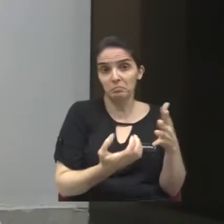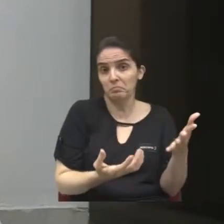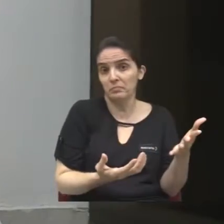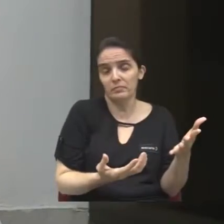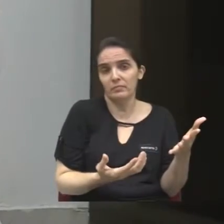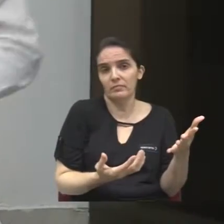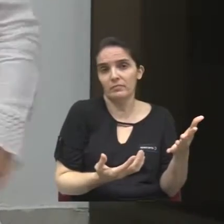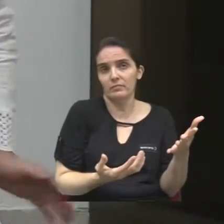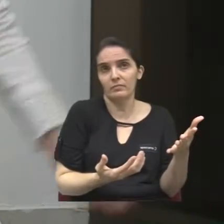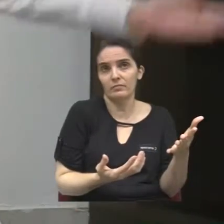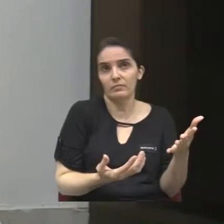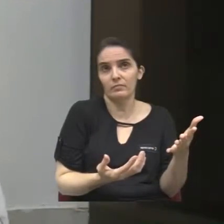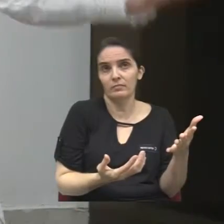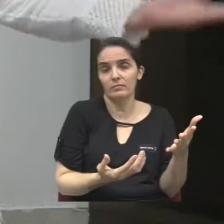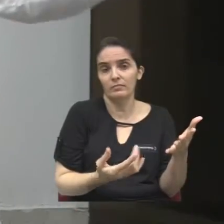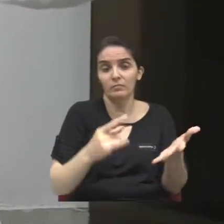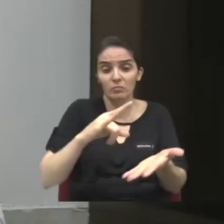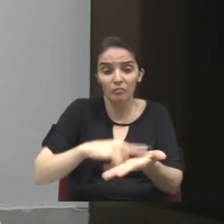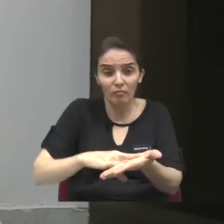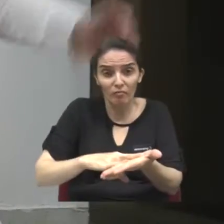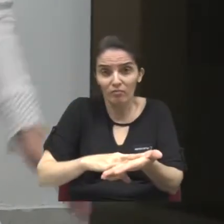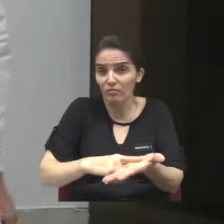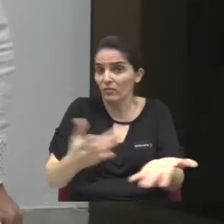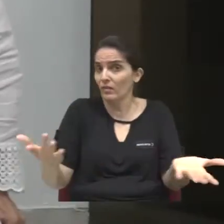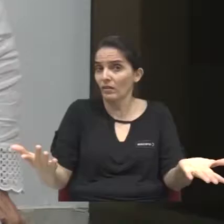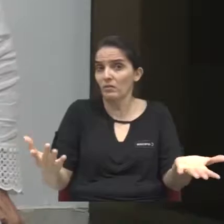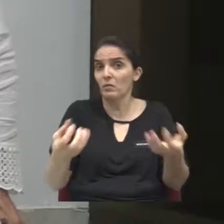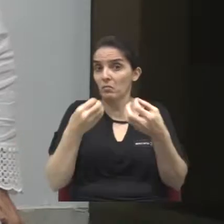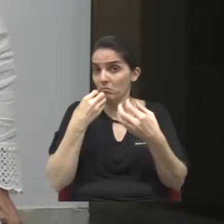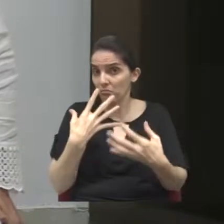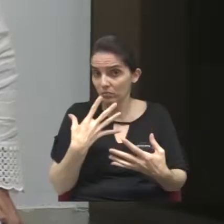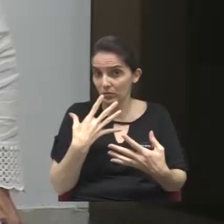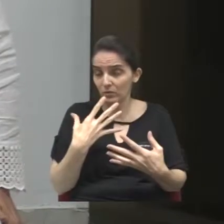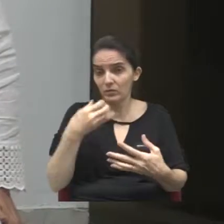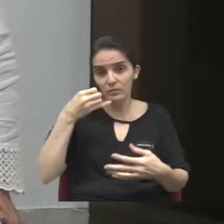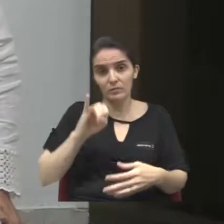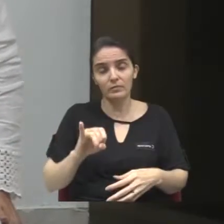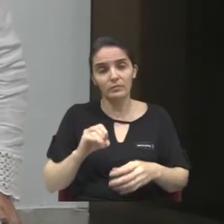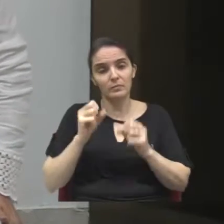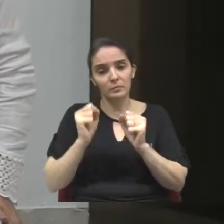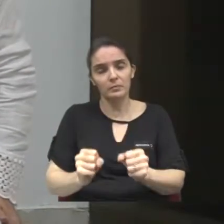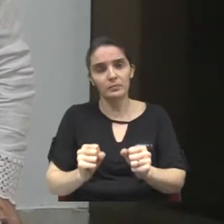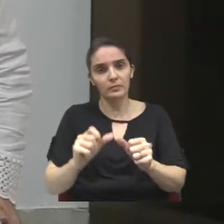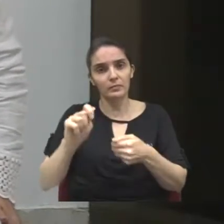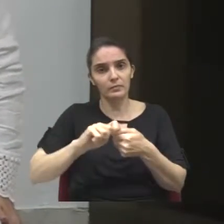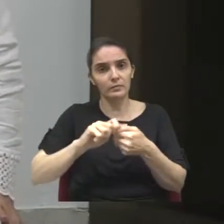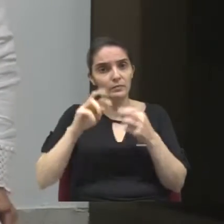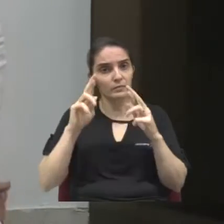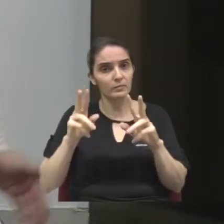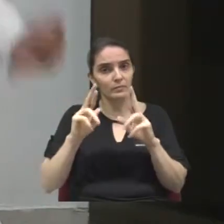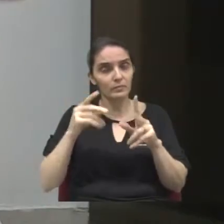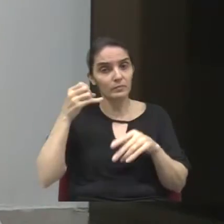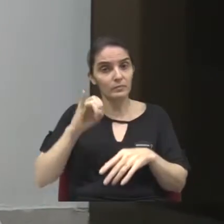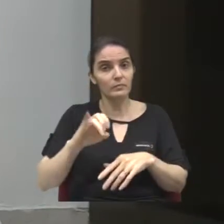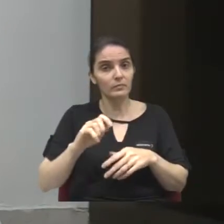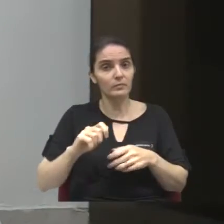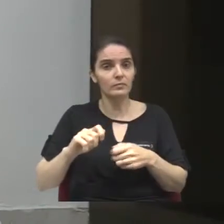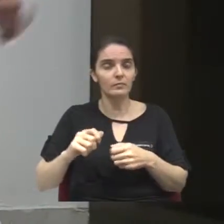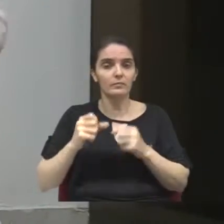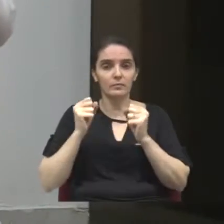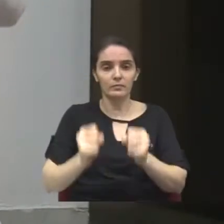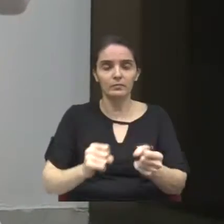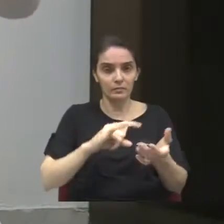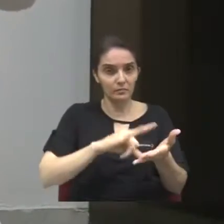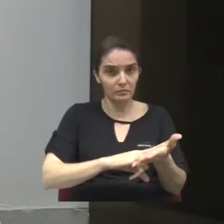trata-se de um contrato. Que bom seria se a gente pudesse fazer isso. Se a gente pudesse fazer em cima de um contrato o que bem